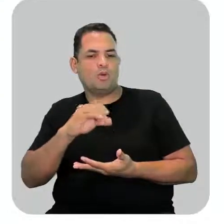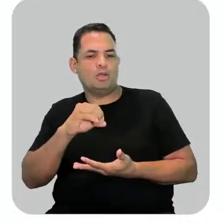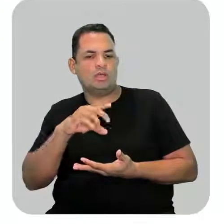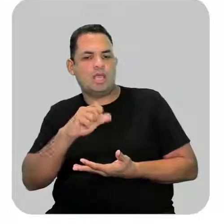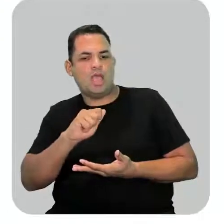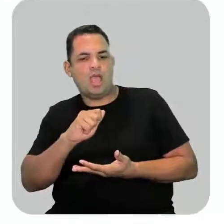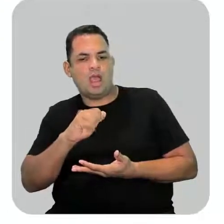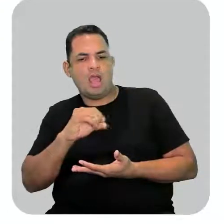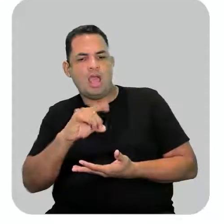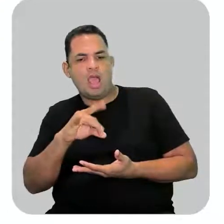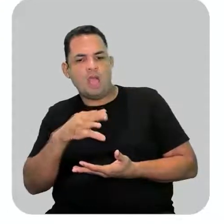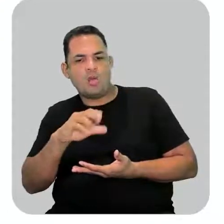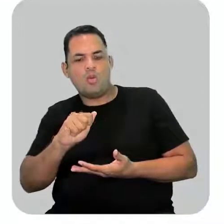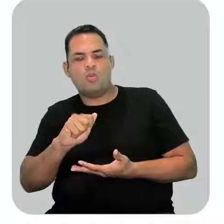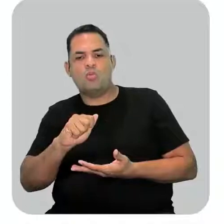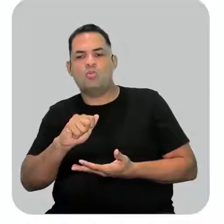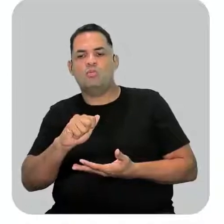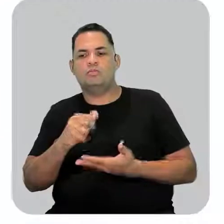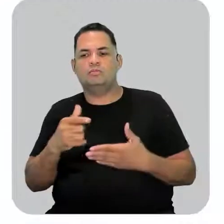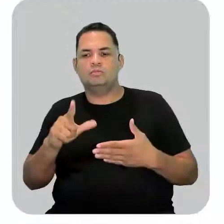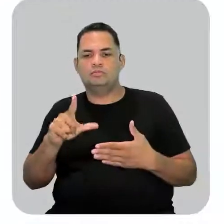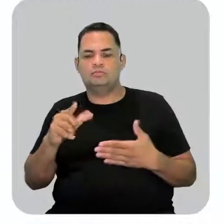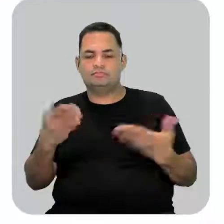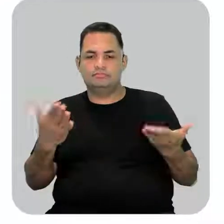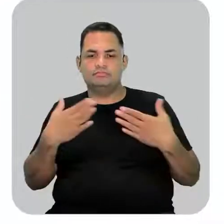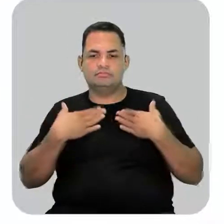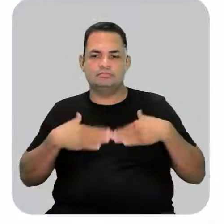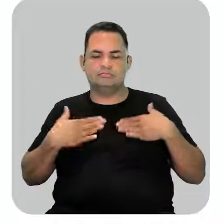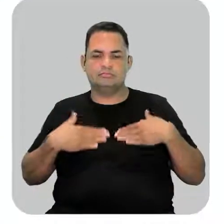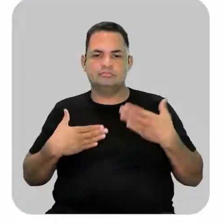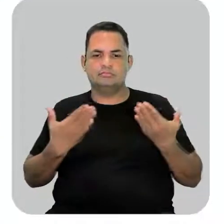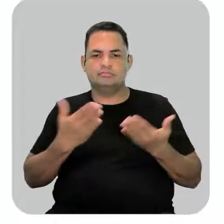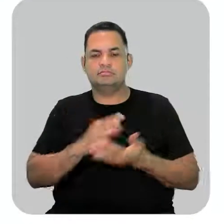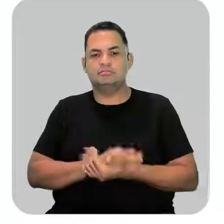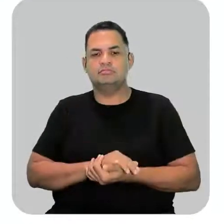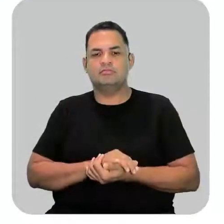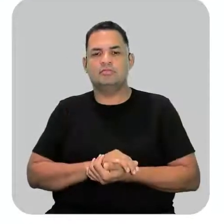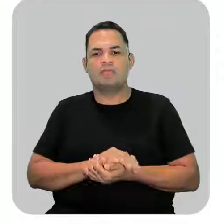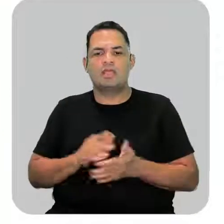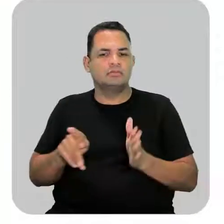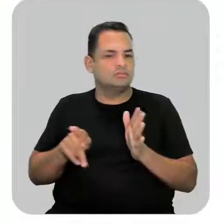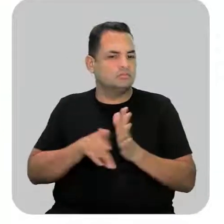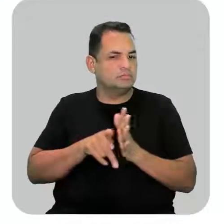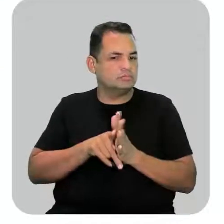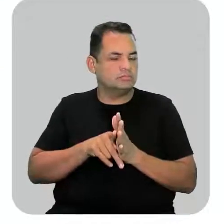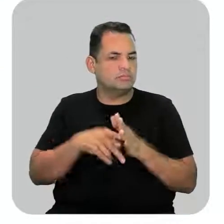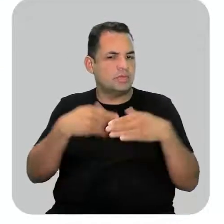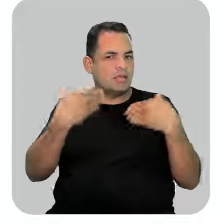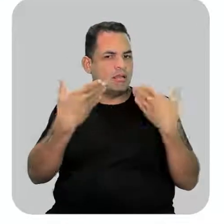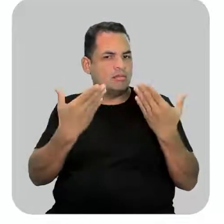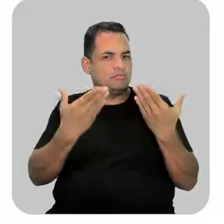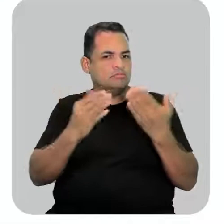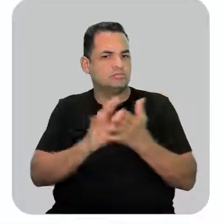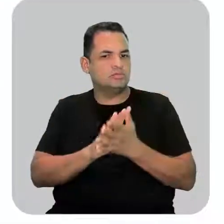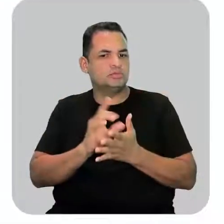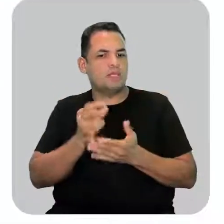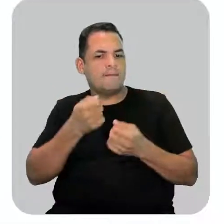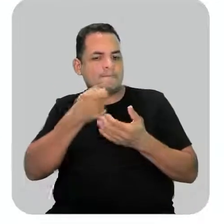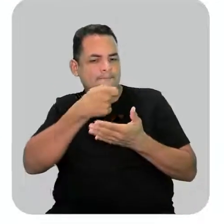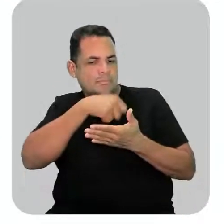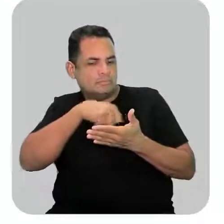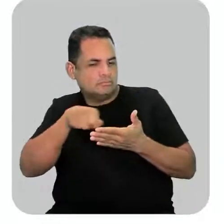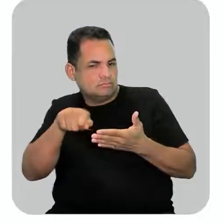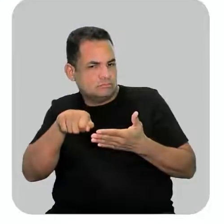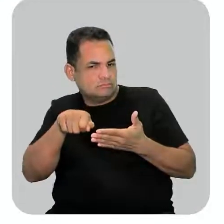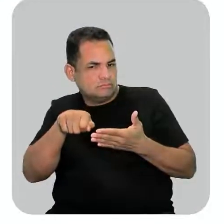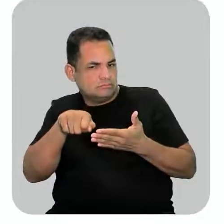ou de poliálcool. Tranquilo? Especificado, eu só preciso especificar, se for